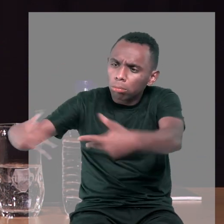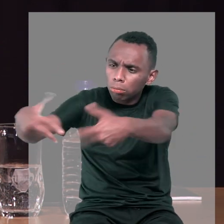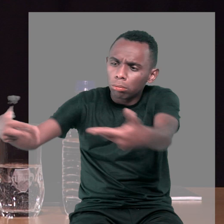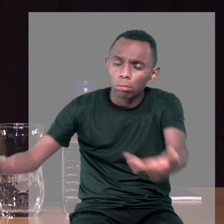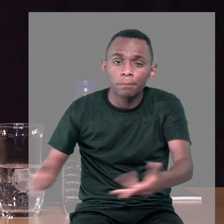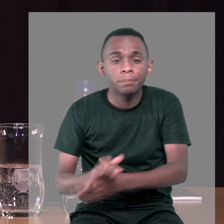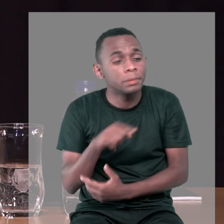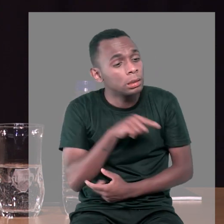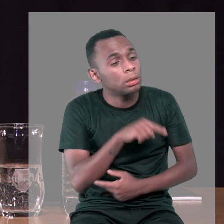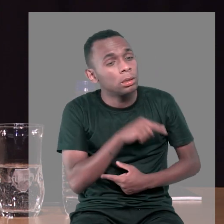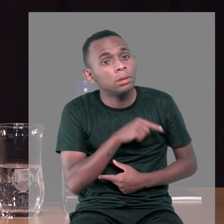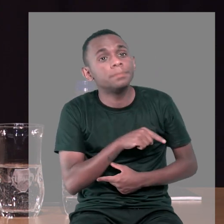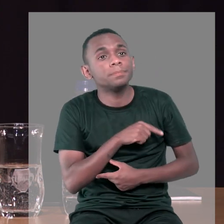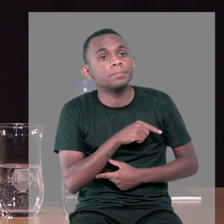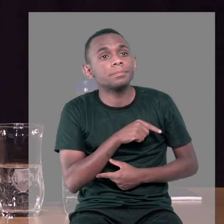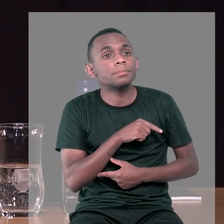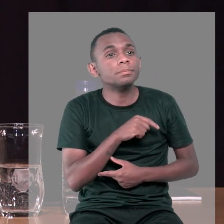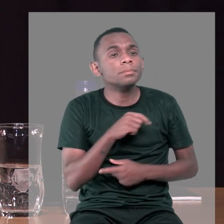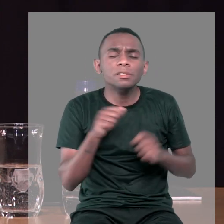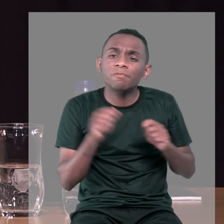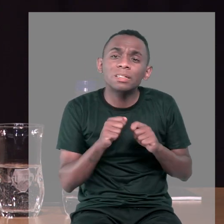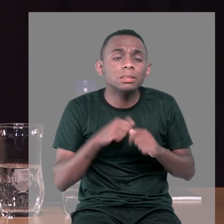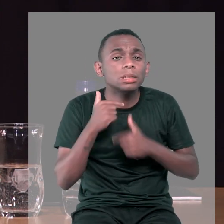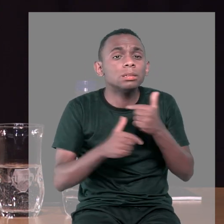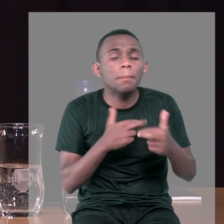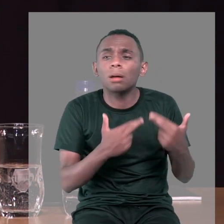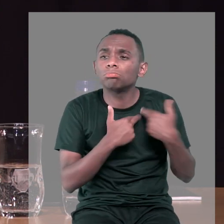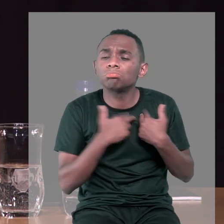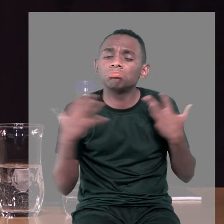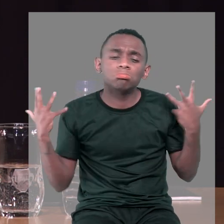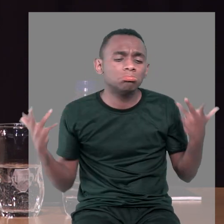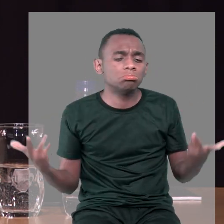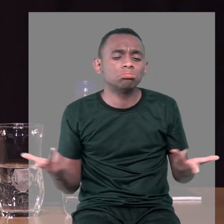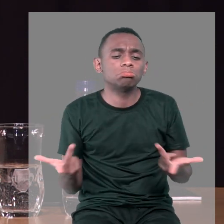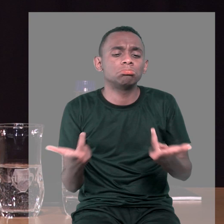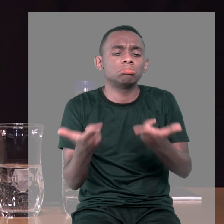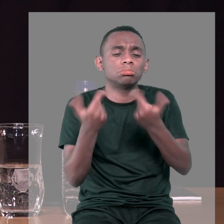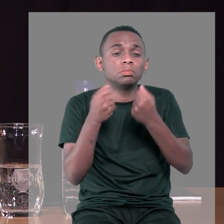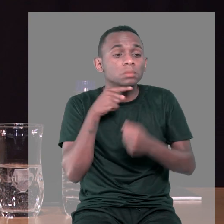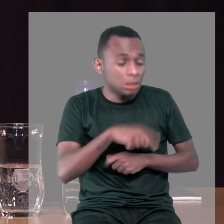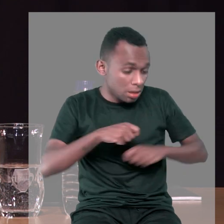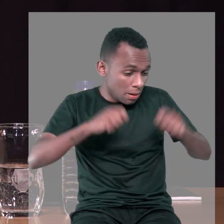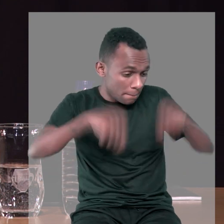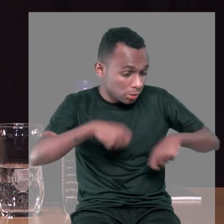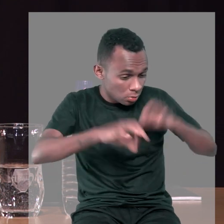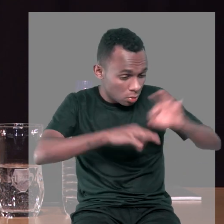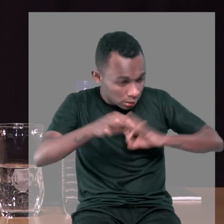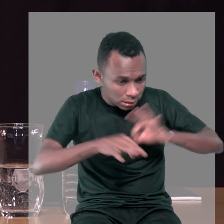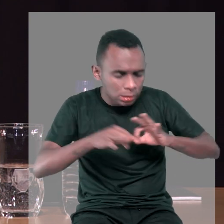Mas isso para Arendt não tem forçosamente nenhuma relação com o pensamento, com a capacidade de